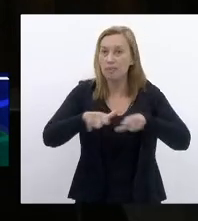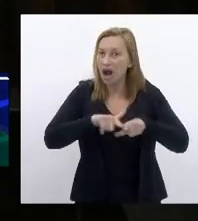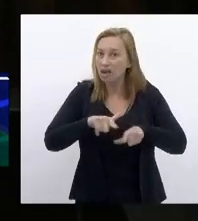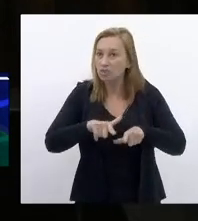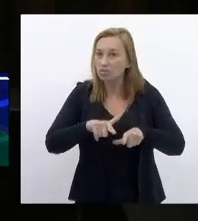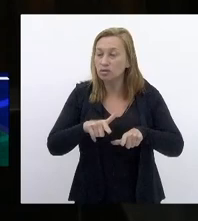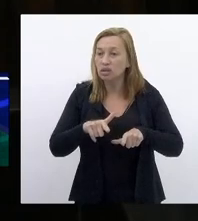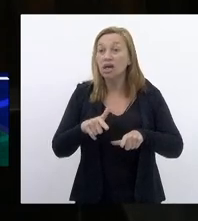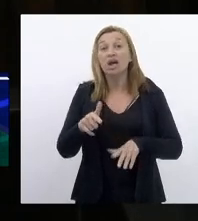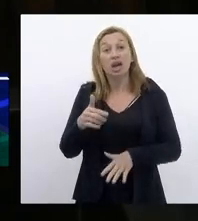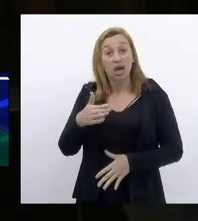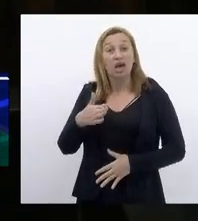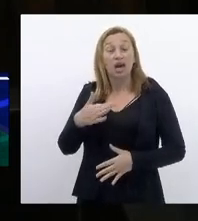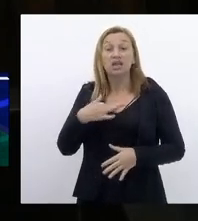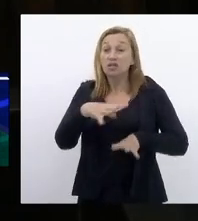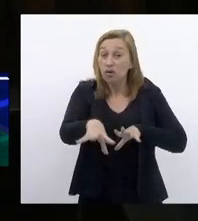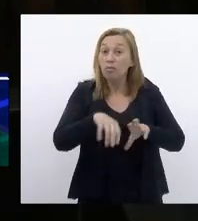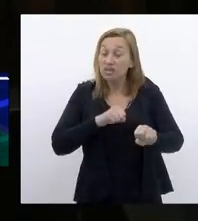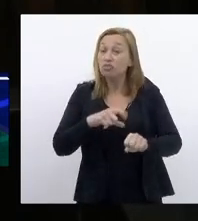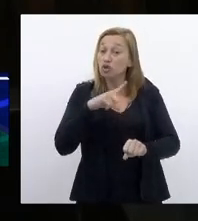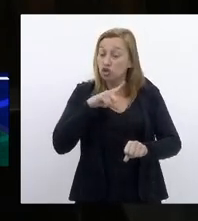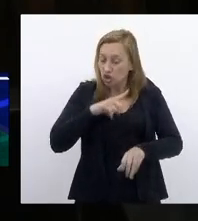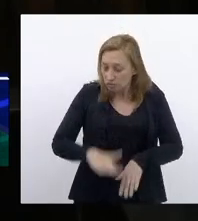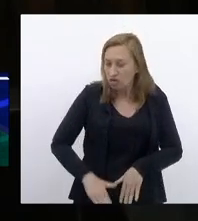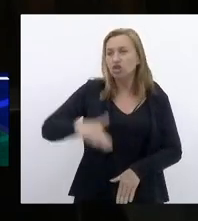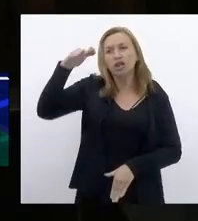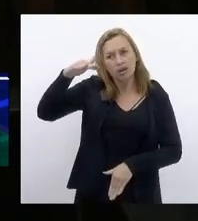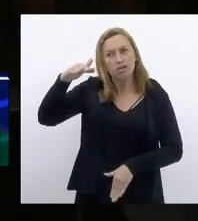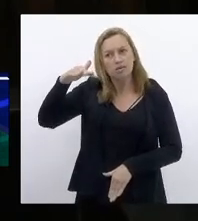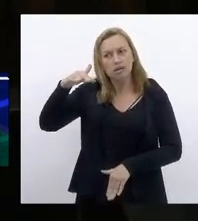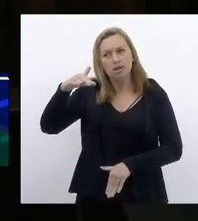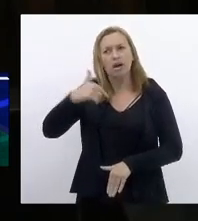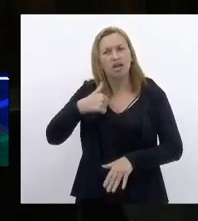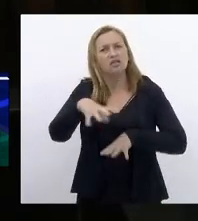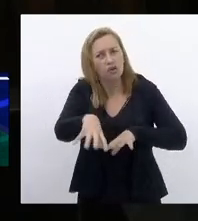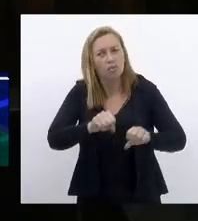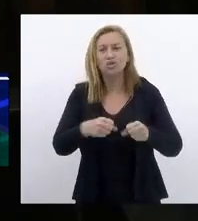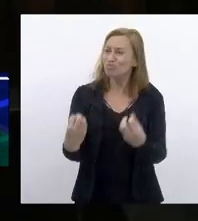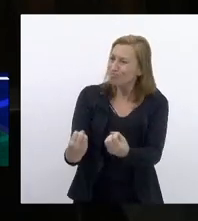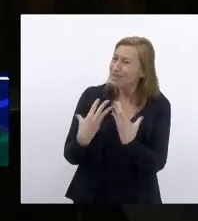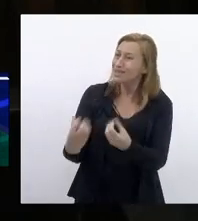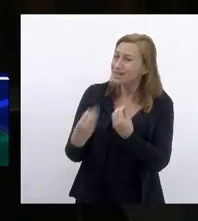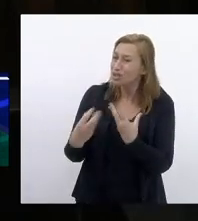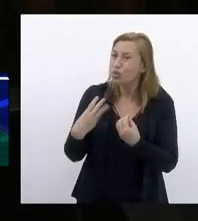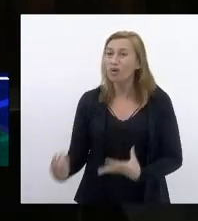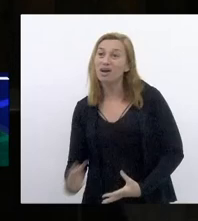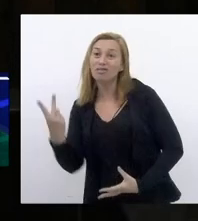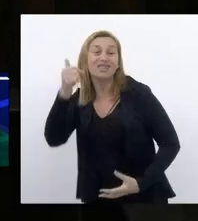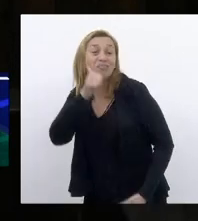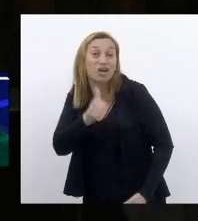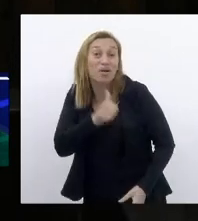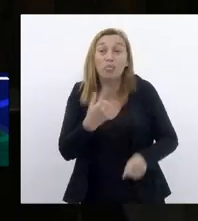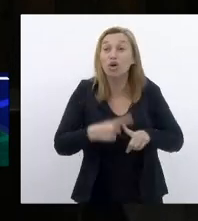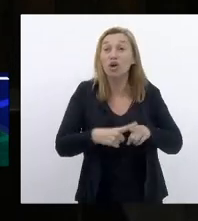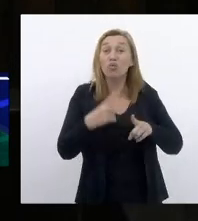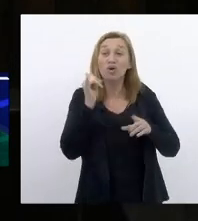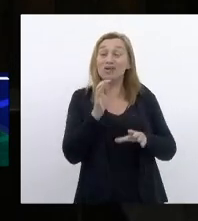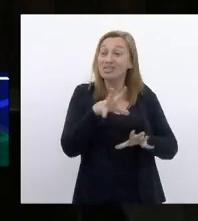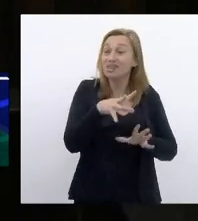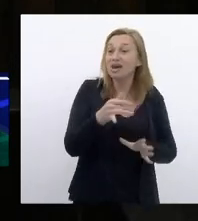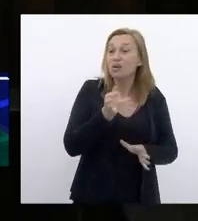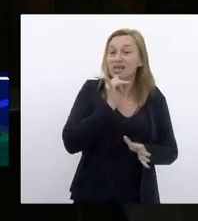Aliás, foi essa formação que eu tive. Foi essa formação que me ensinou a valorizar a mulher, porque o exemplo vem de